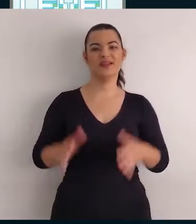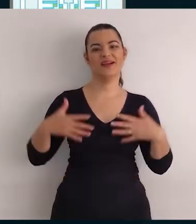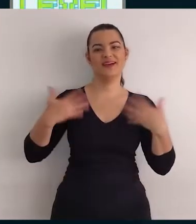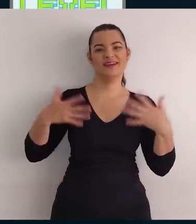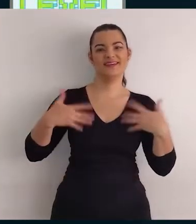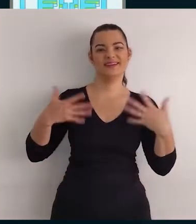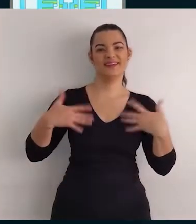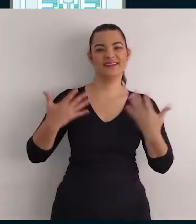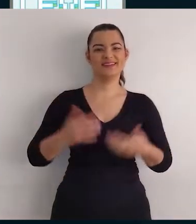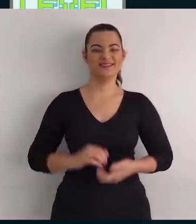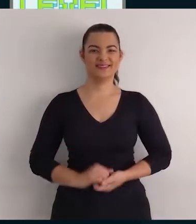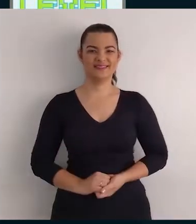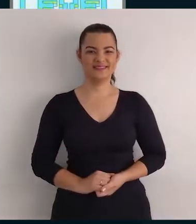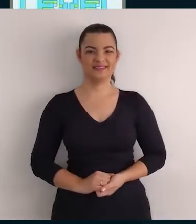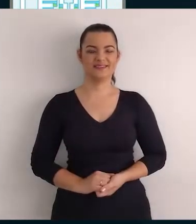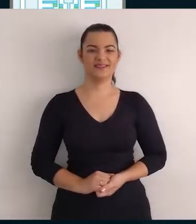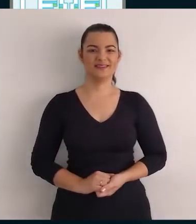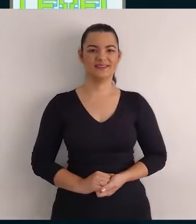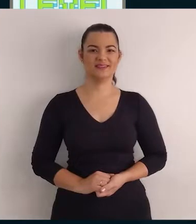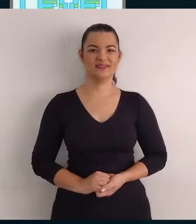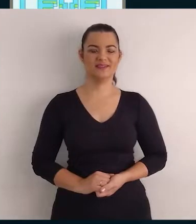e alegria.